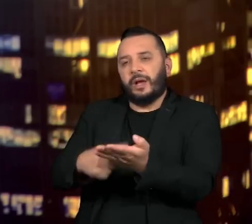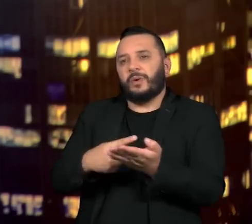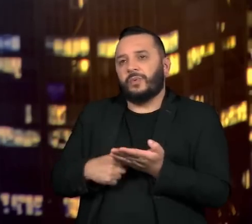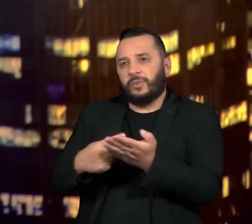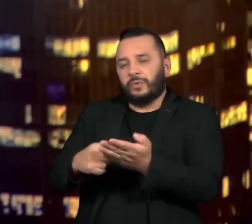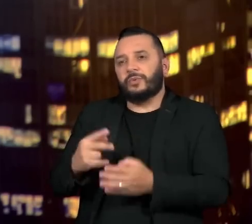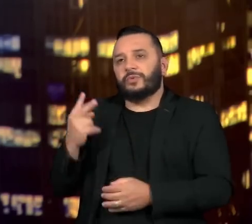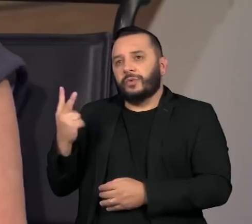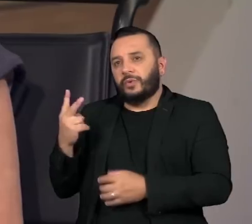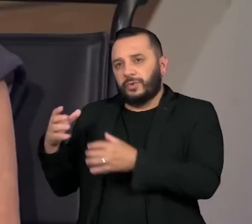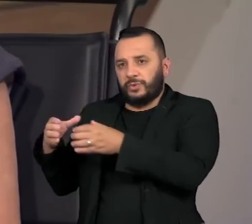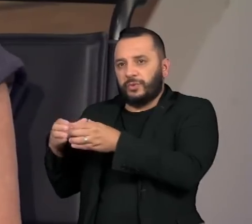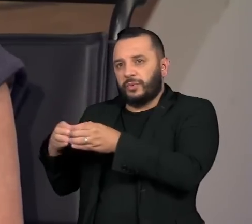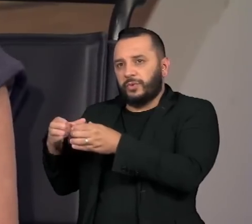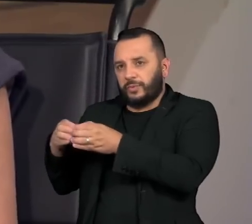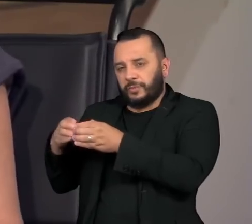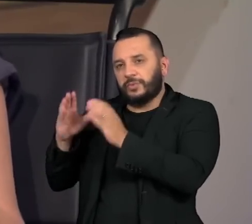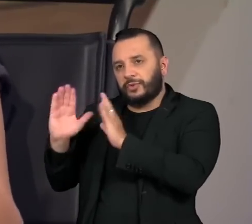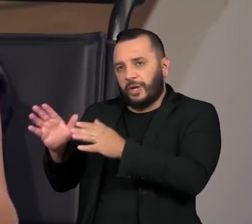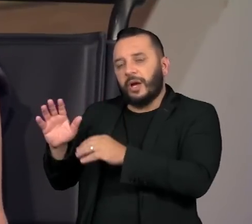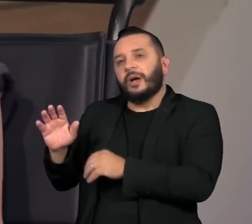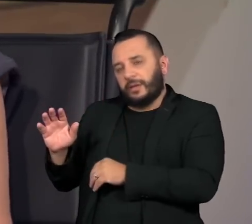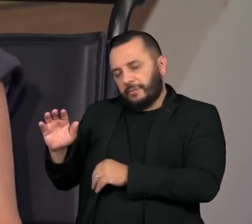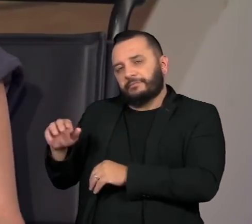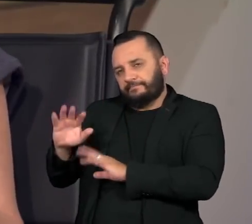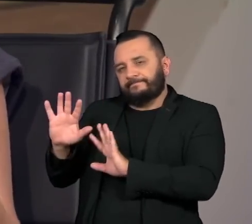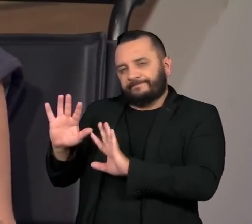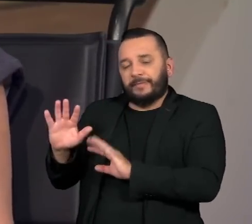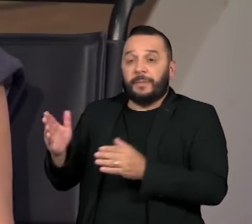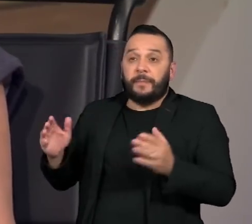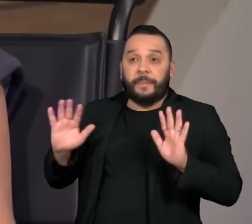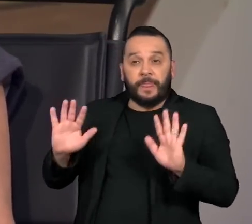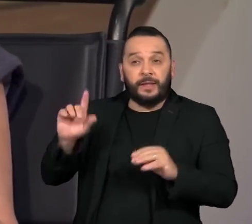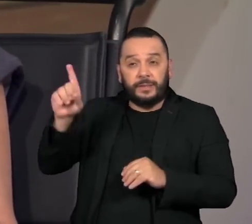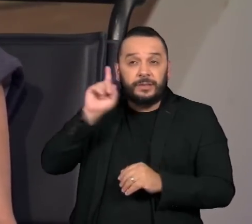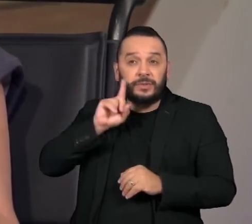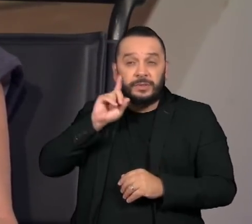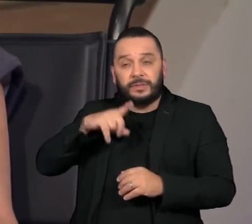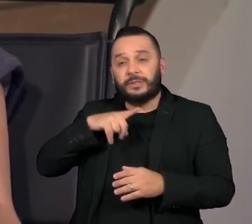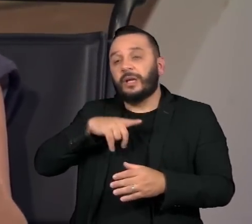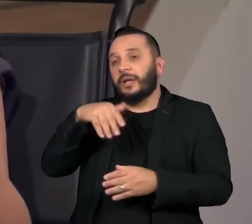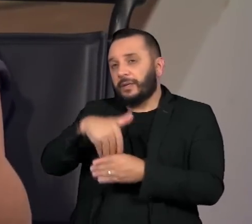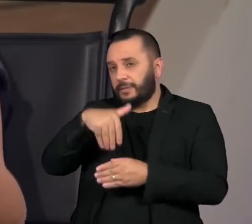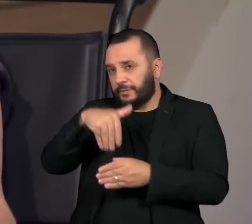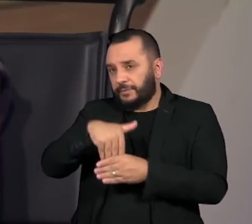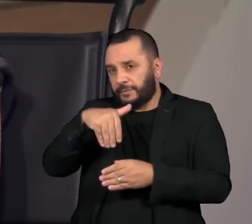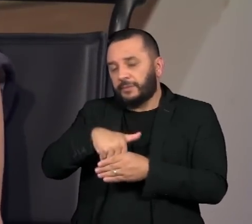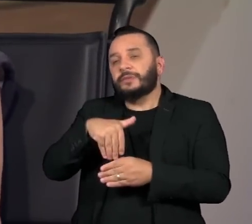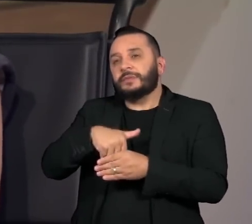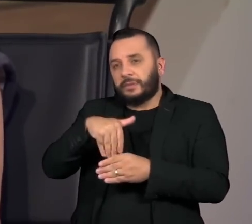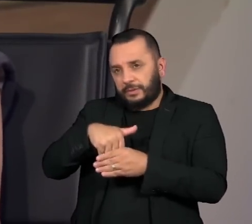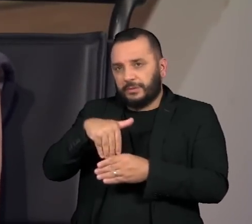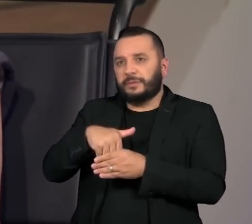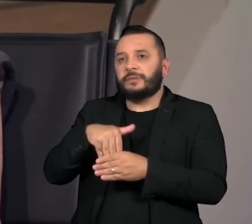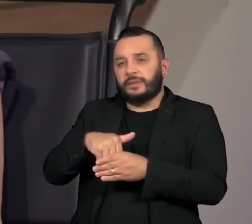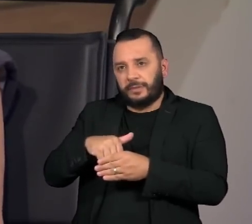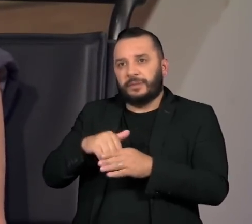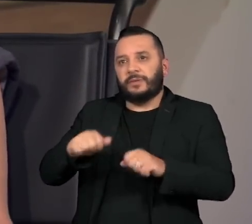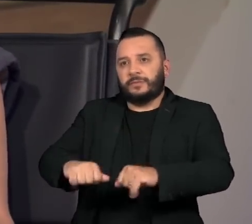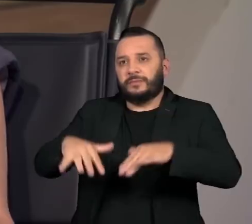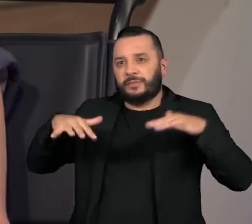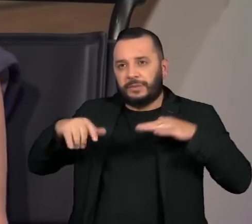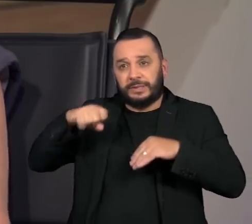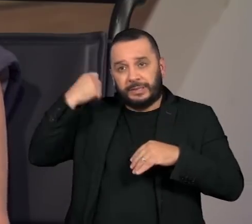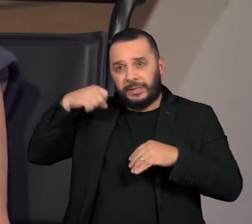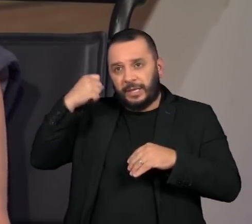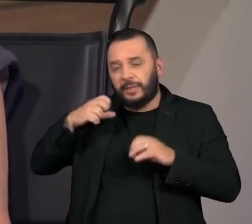Só que nós vamos ter eleições nos Estados Unidos, né, de meio de mandato para renovação de Câmara e Senado, que podem enfraquecer o governo Biden.